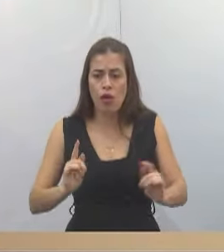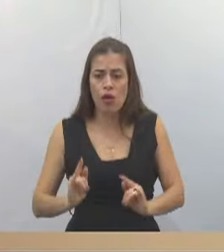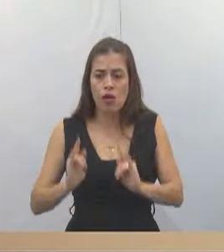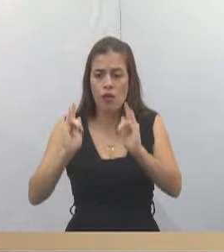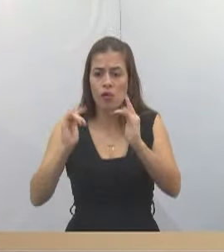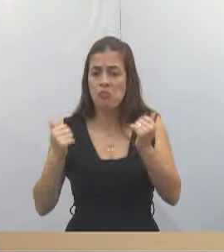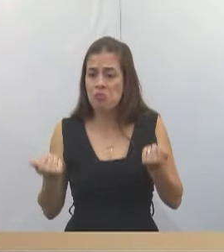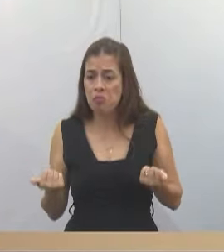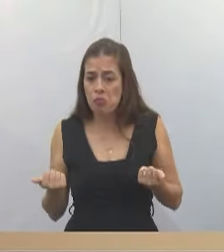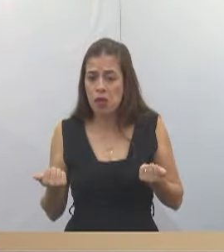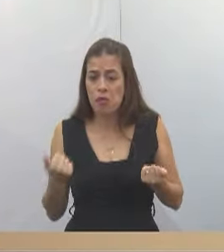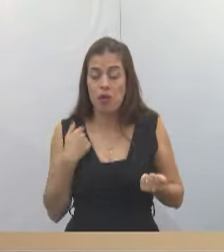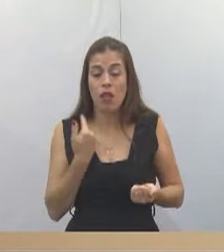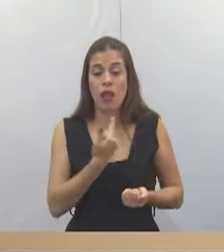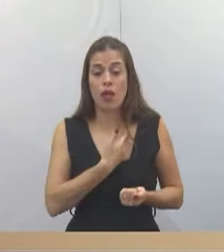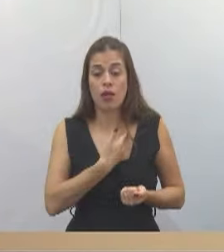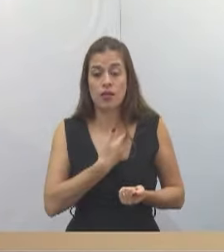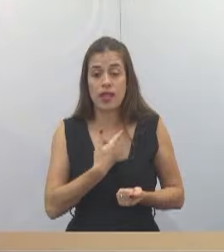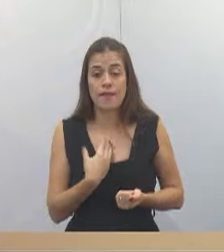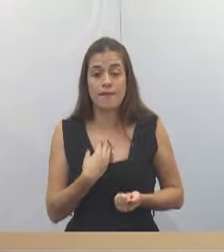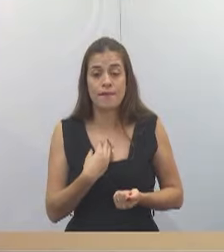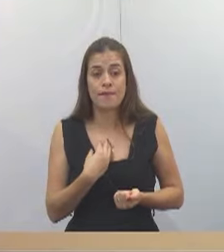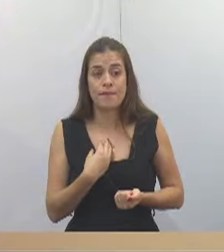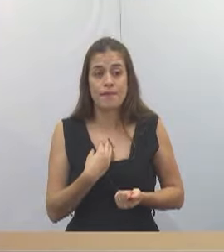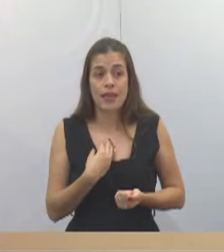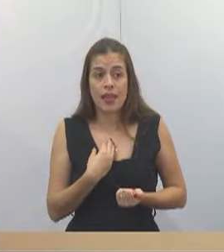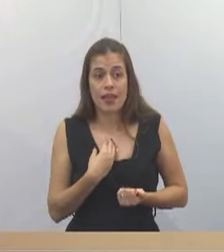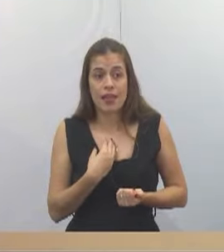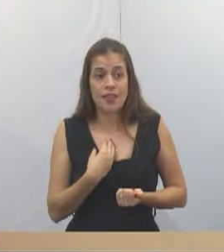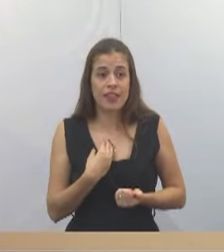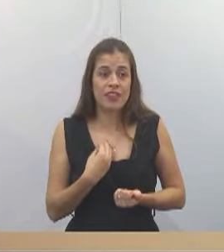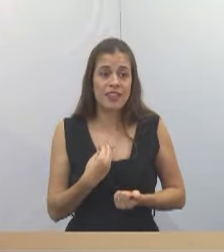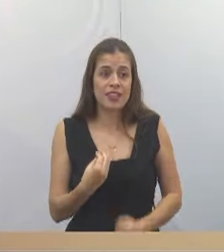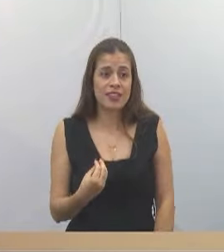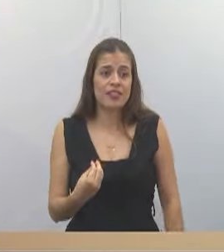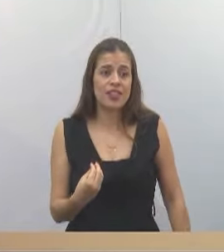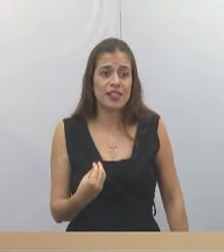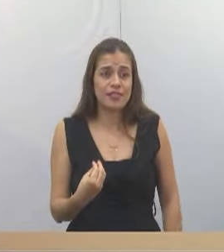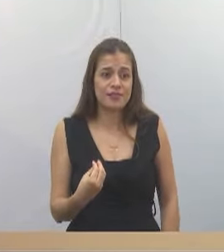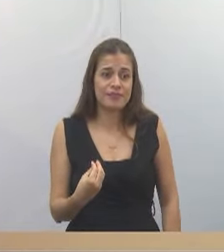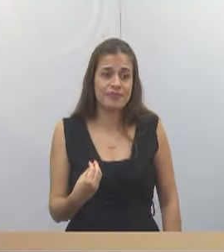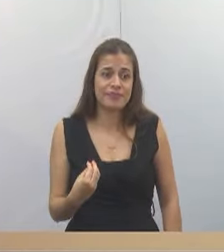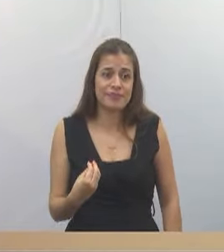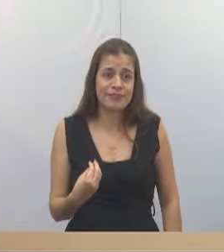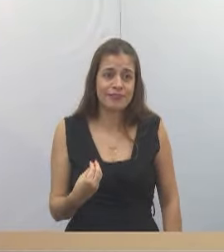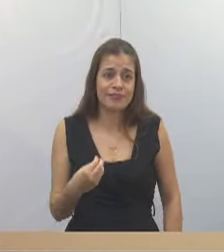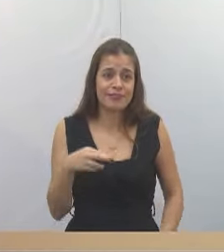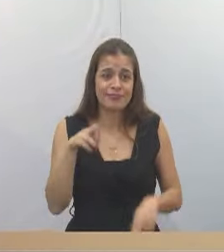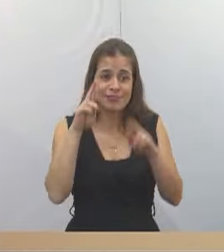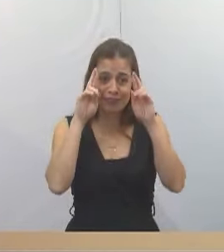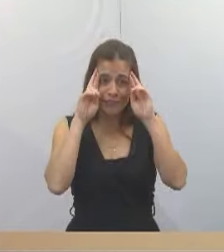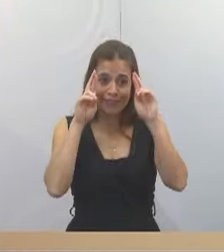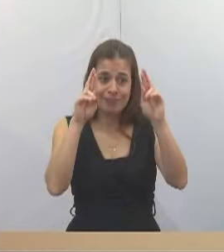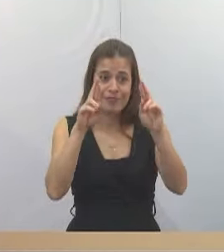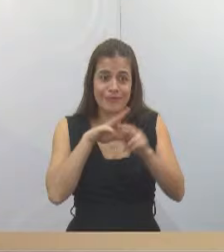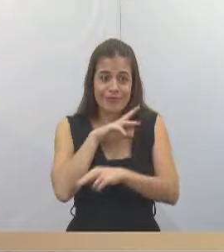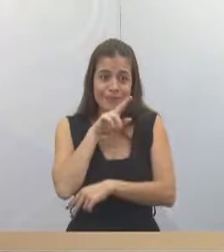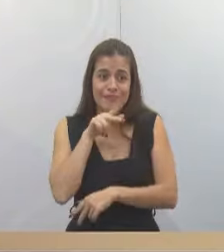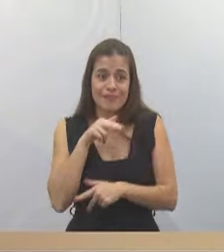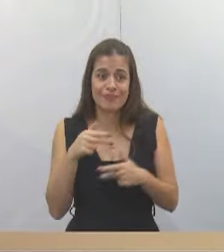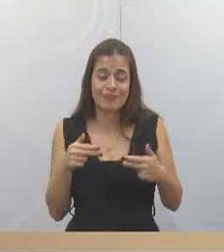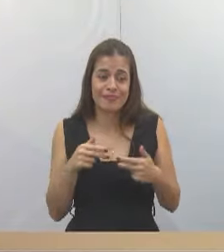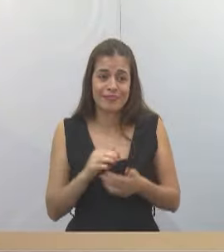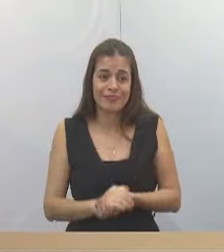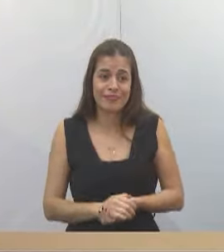É nossa cachorrinha, é um filho nosso. Então, nós temos que respeitar esses bichinhos. Porque, poxa vida, e ela dorme